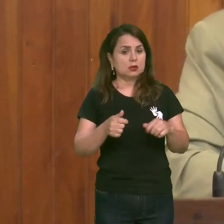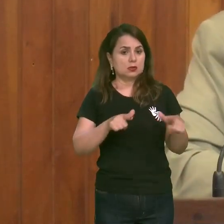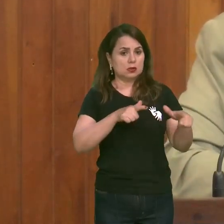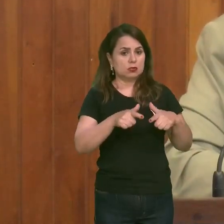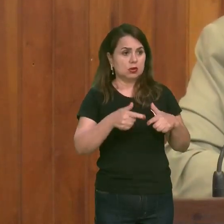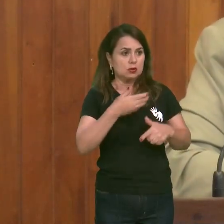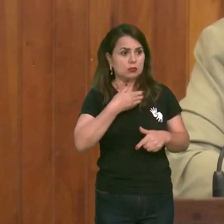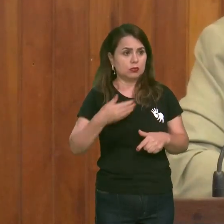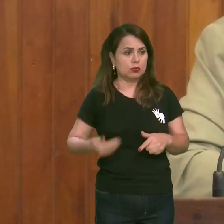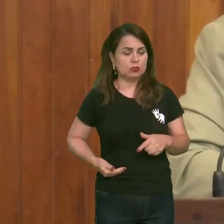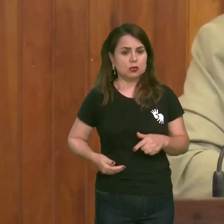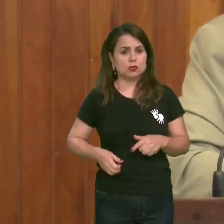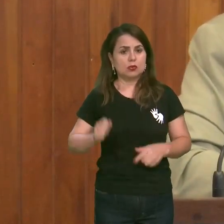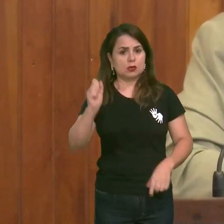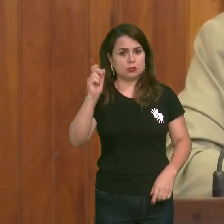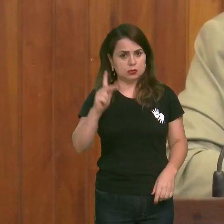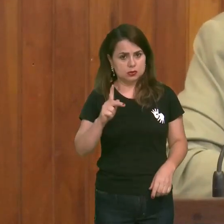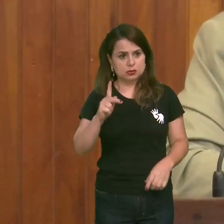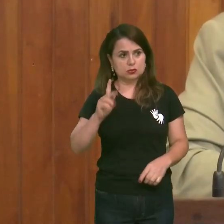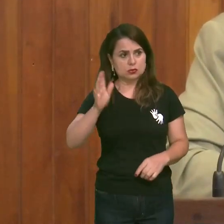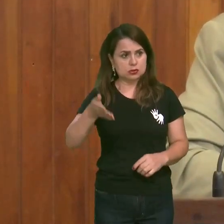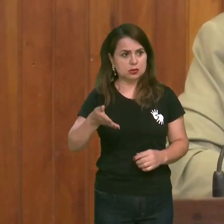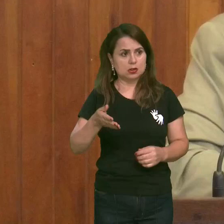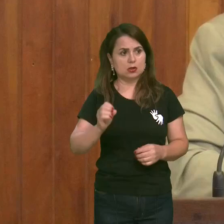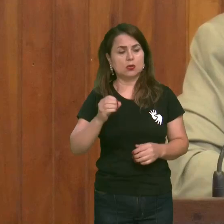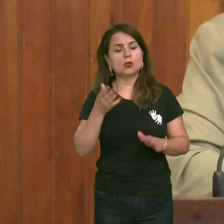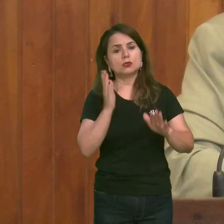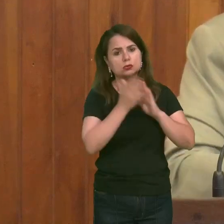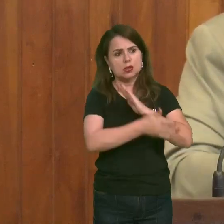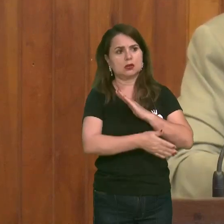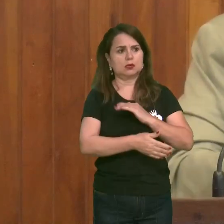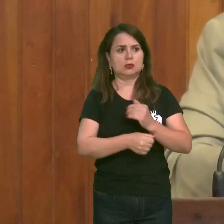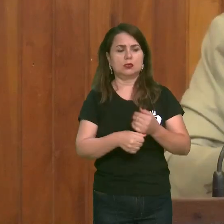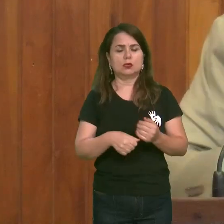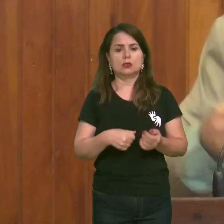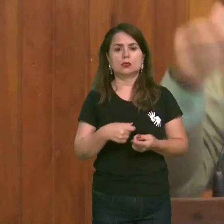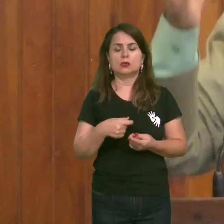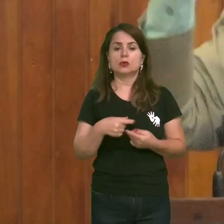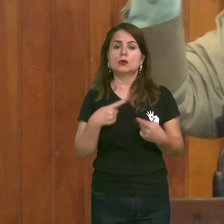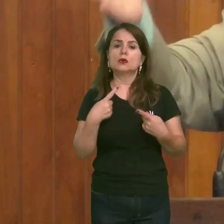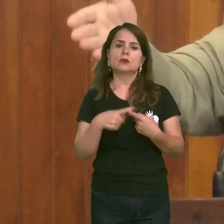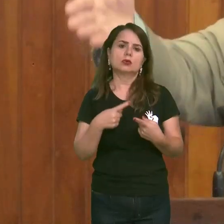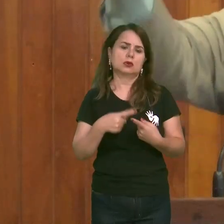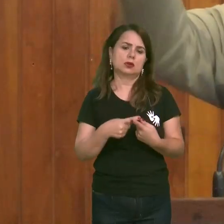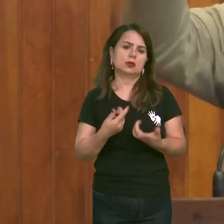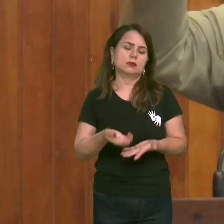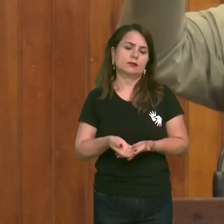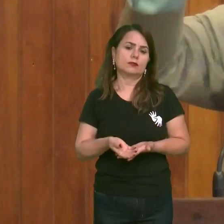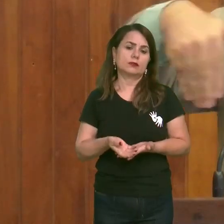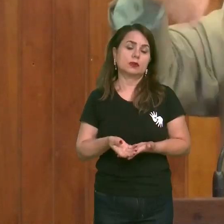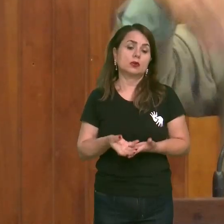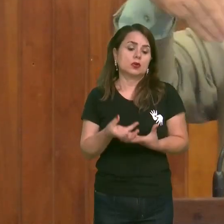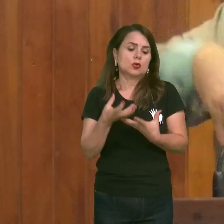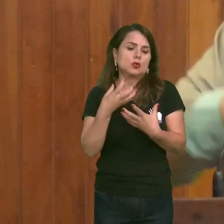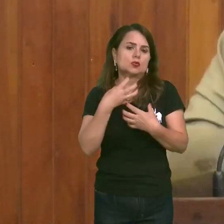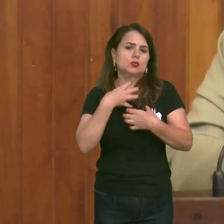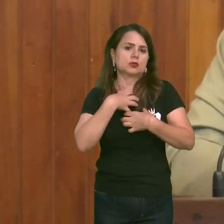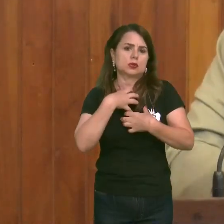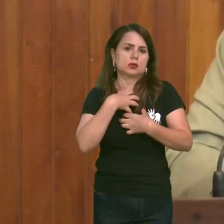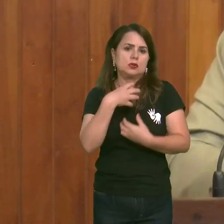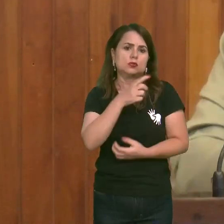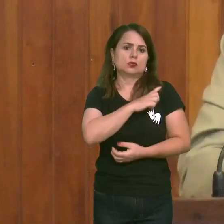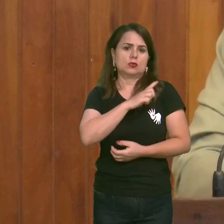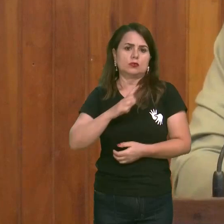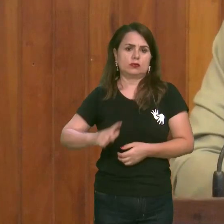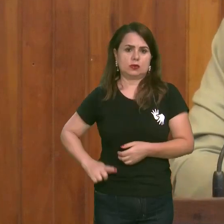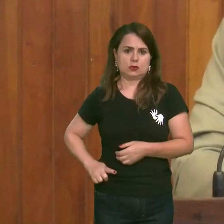às vezes aposentando não queria aposentar tá aposentando Devido a forma com que esse governo